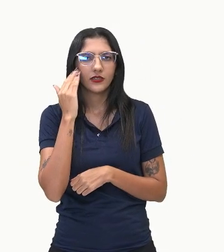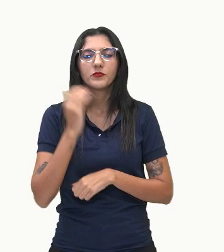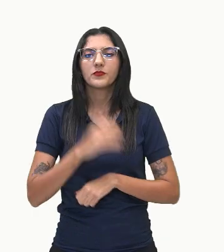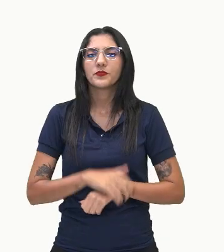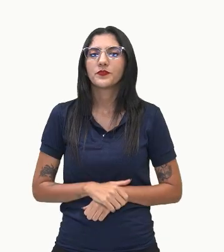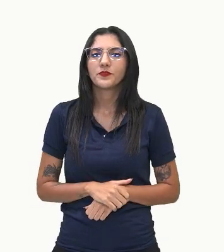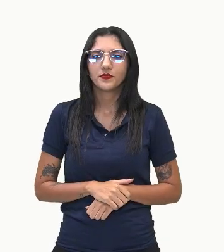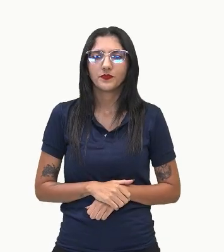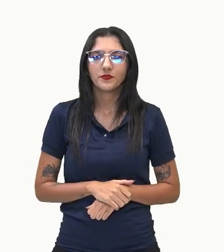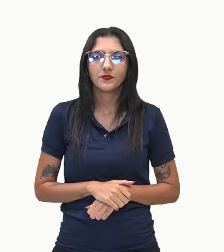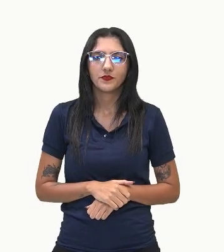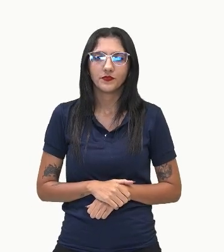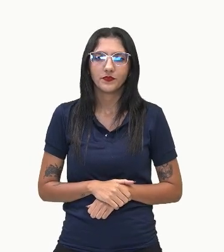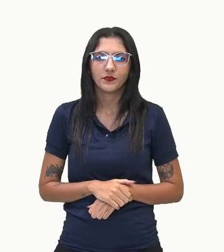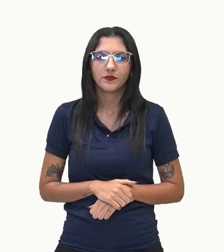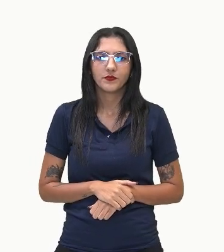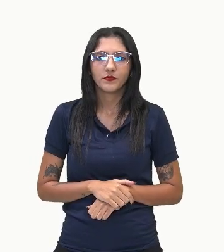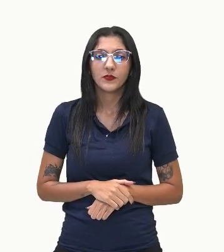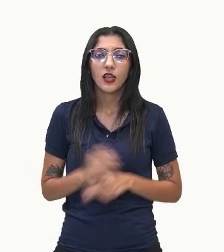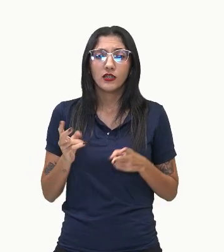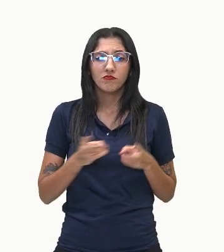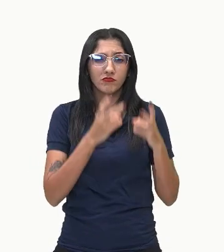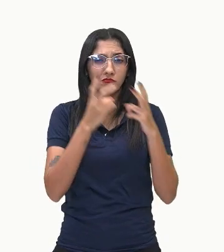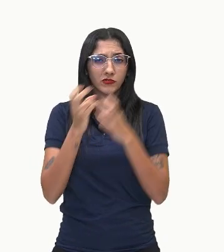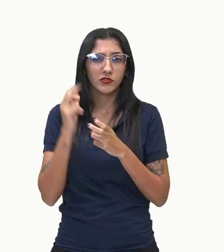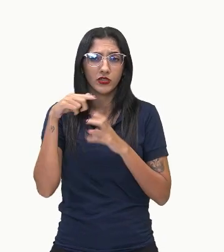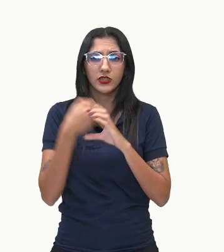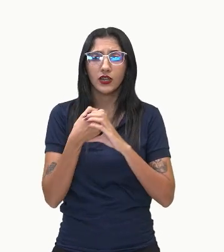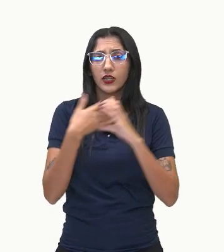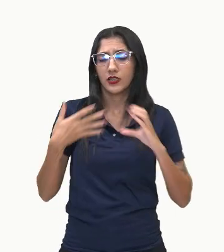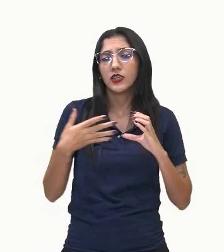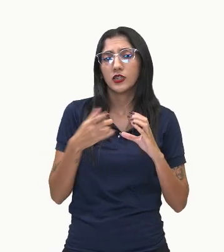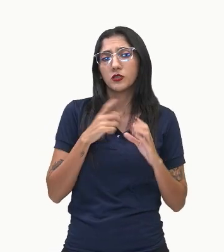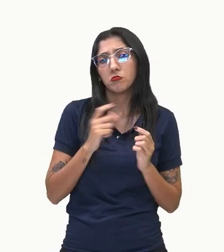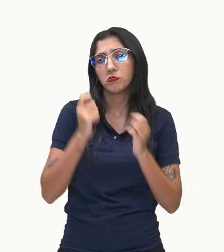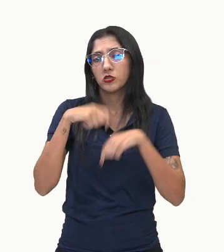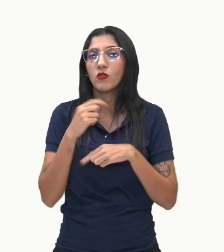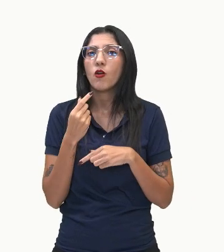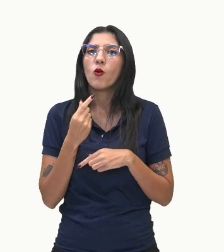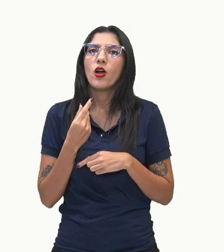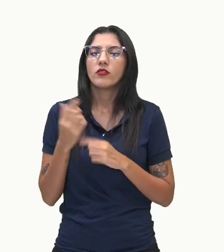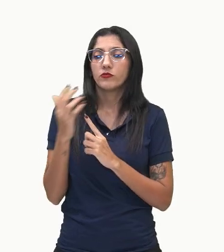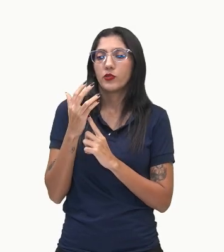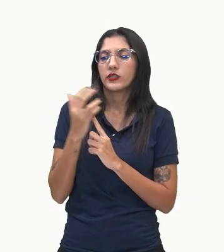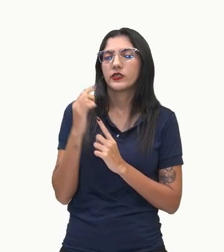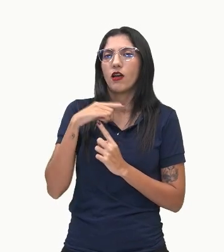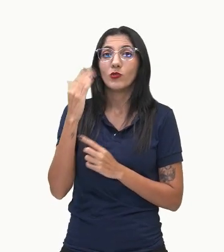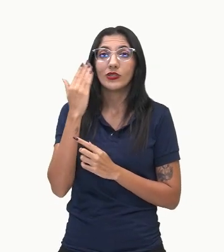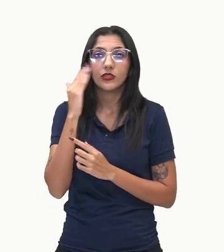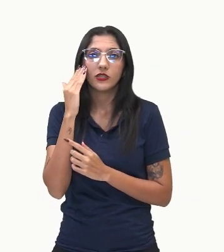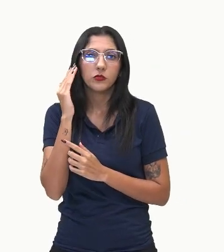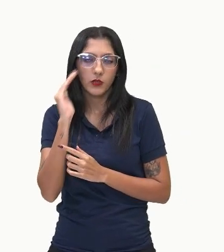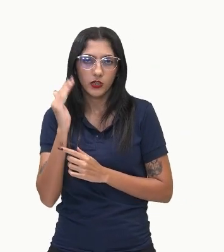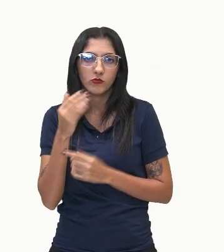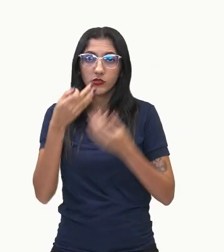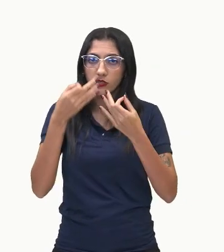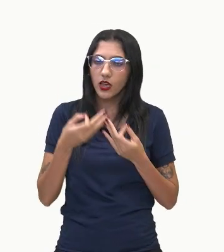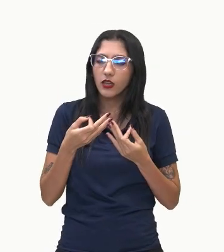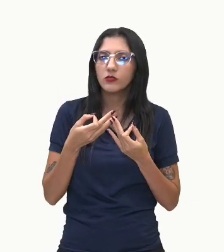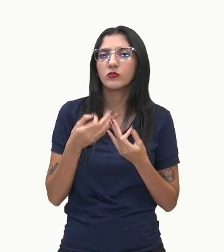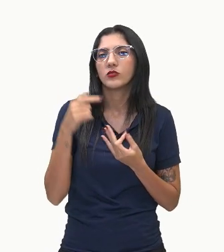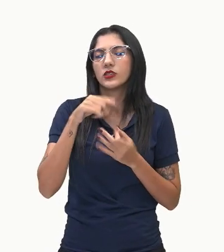A identificação das marcas linguísticas pode afetar a compreensão de um texto e a comunicação eficaz. Com